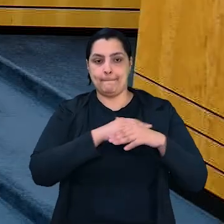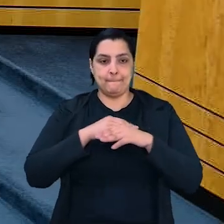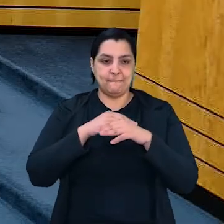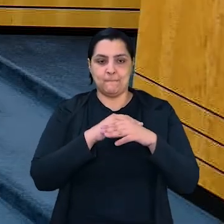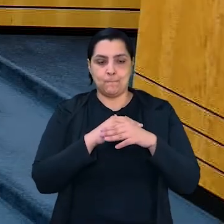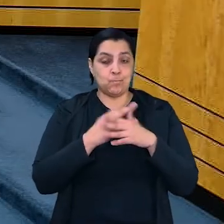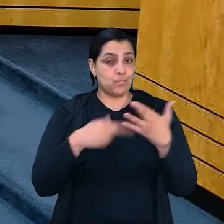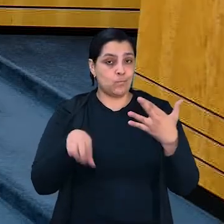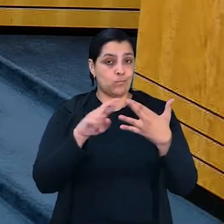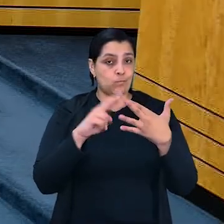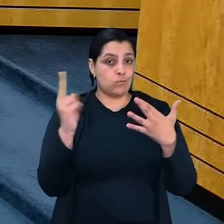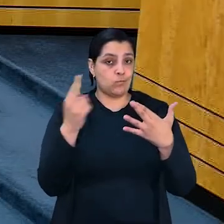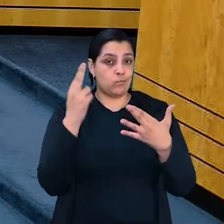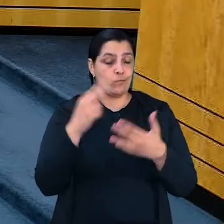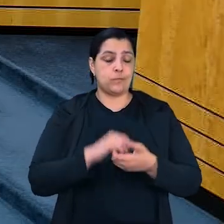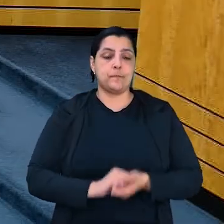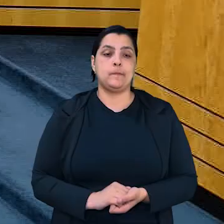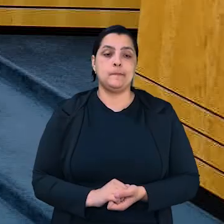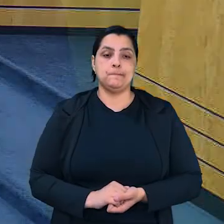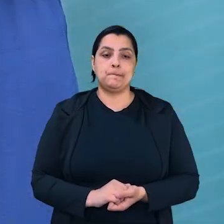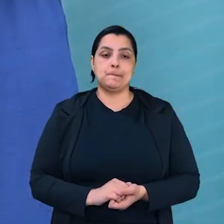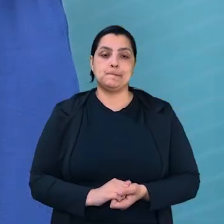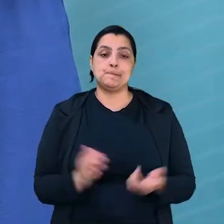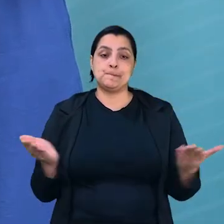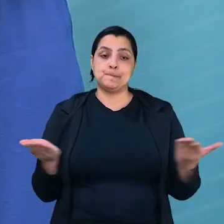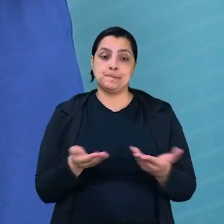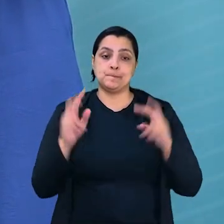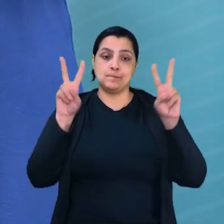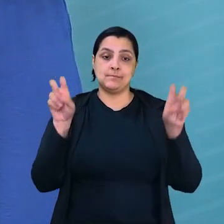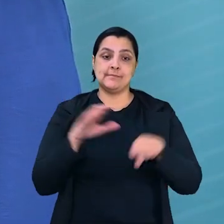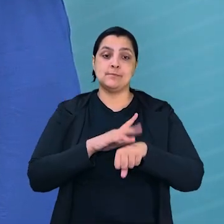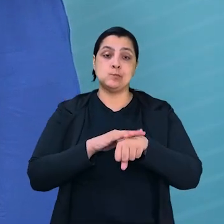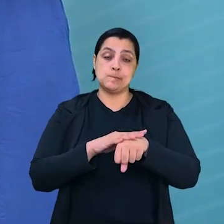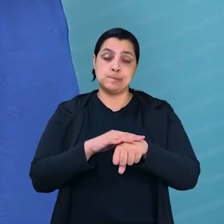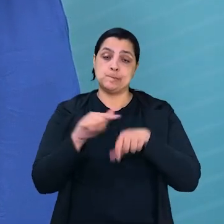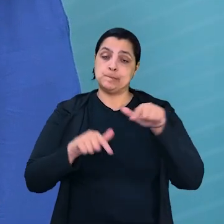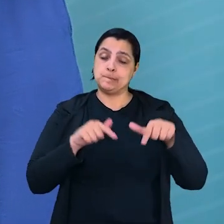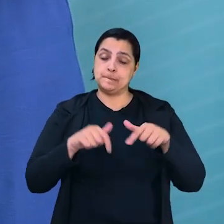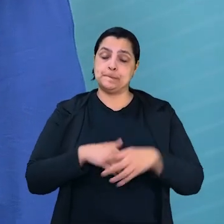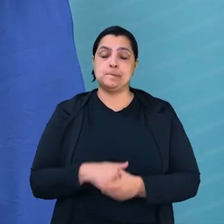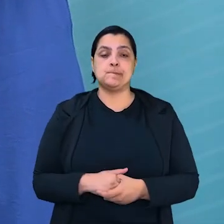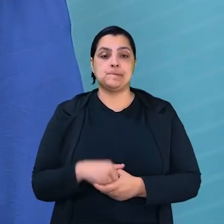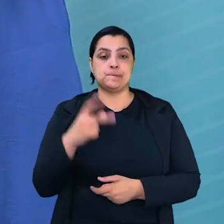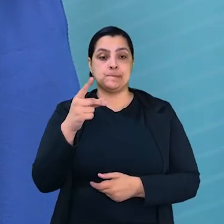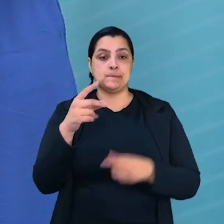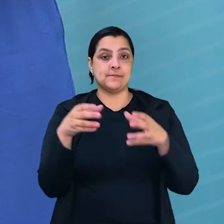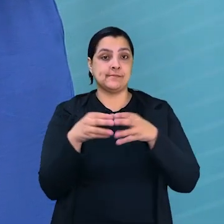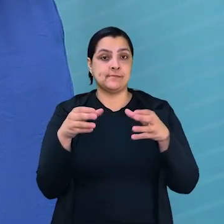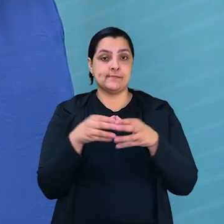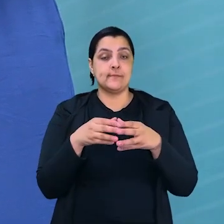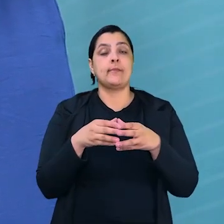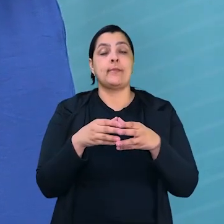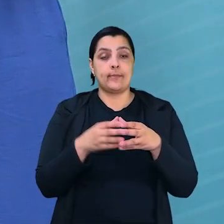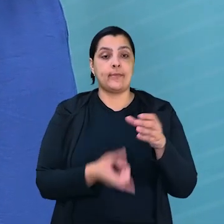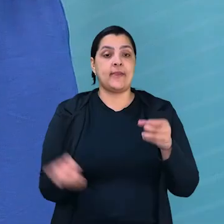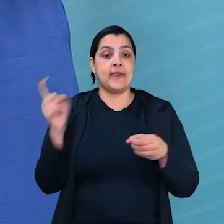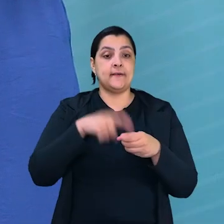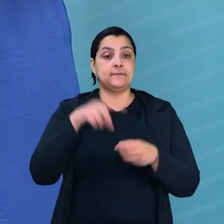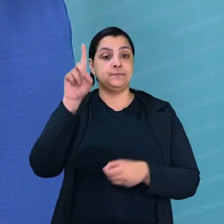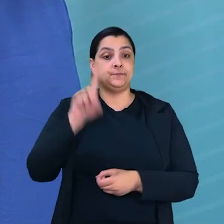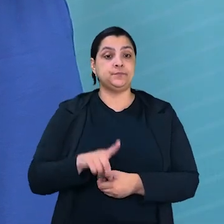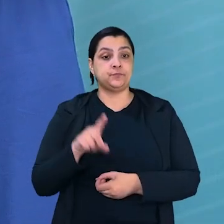decisão foi unânime, não cabe mais recurso. Agora, o assunto é doença ocupacional. A segunda turma do